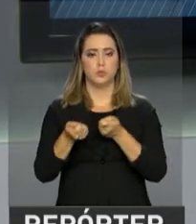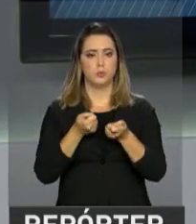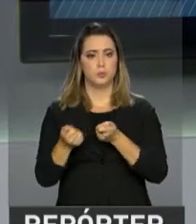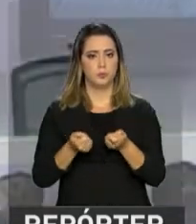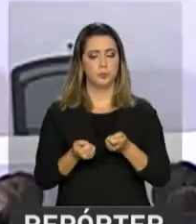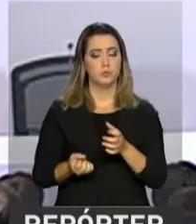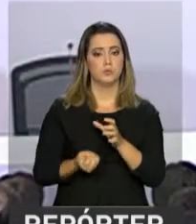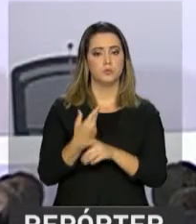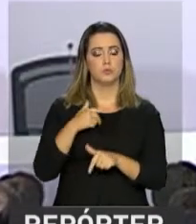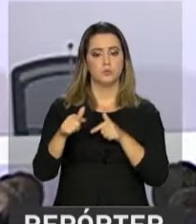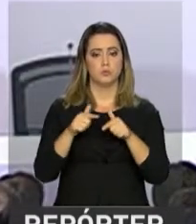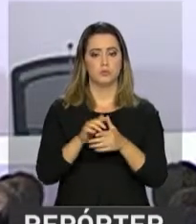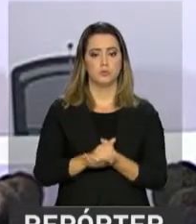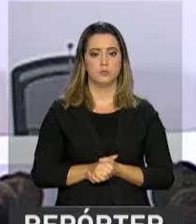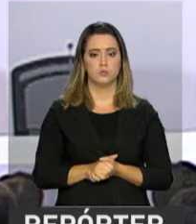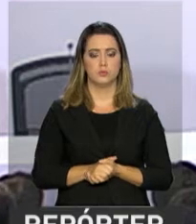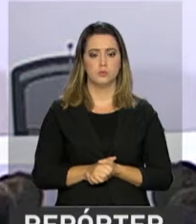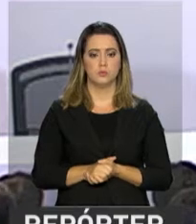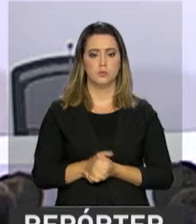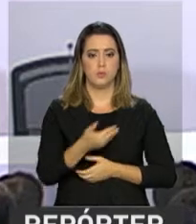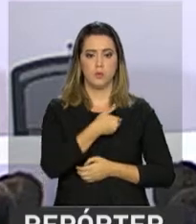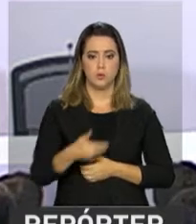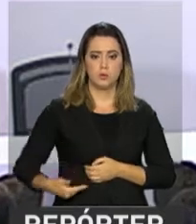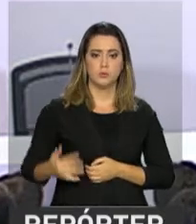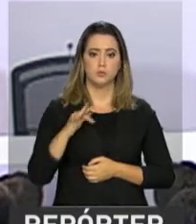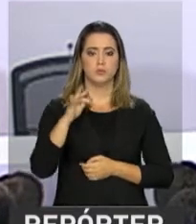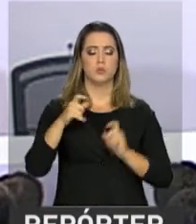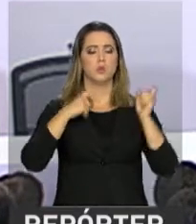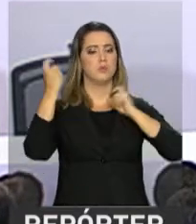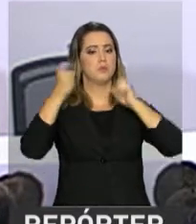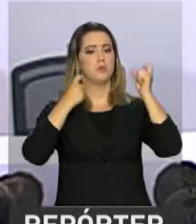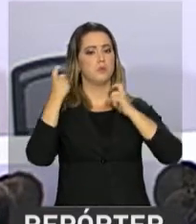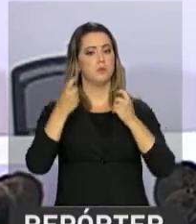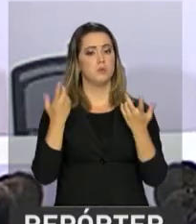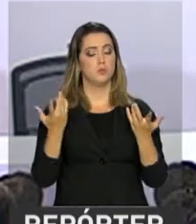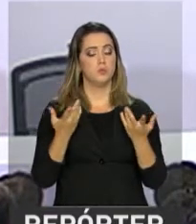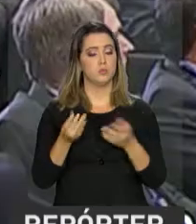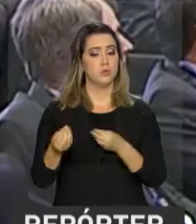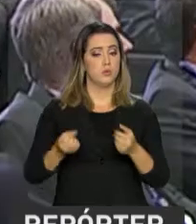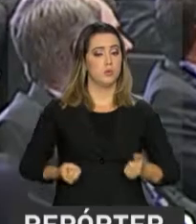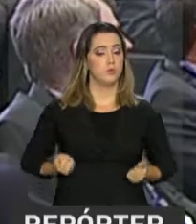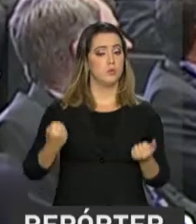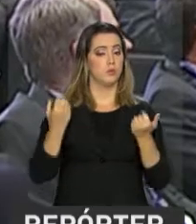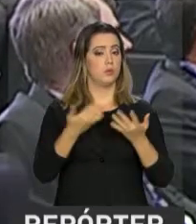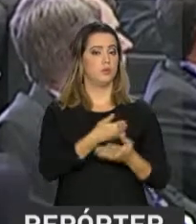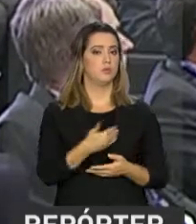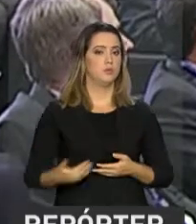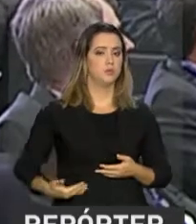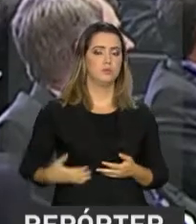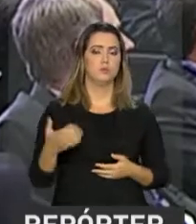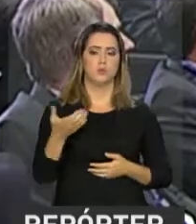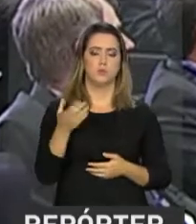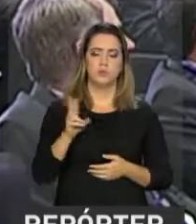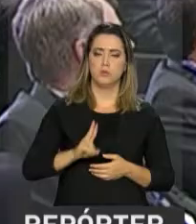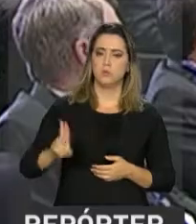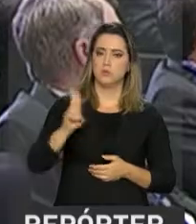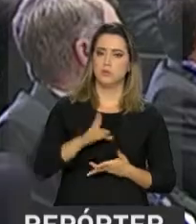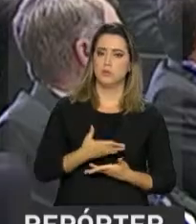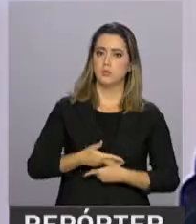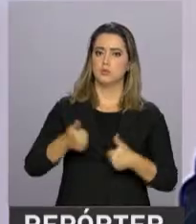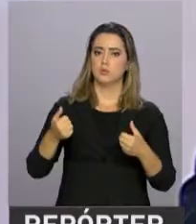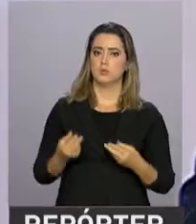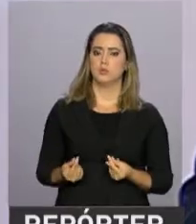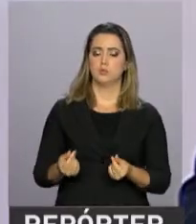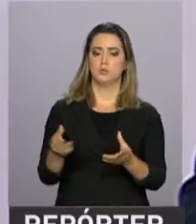empregos. O governo federal está preocupado com os gastos públicos e quer usar melhor o dinheiro